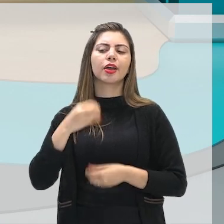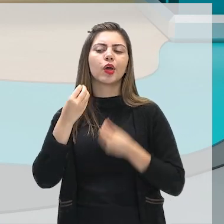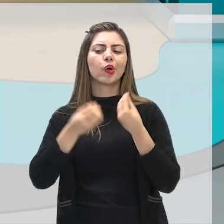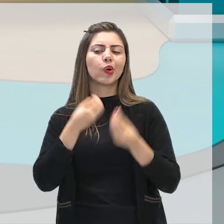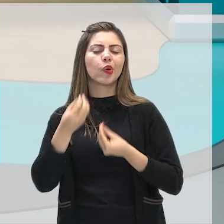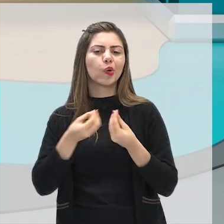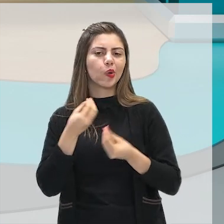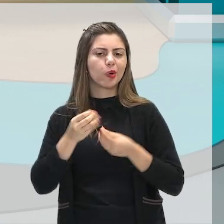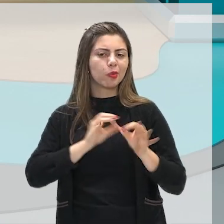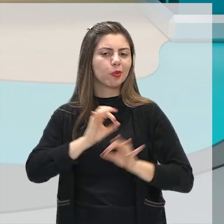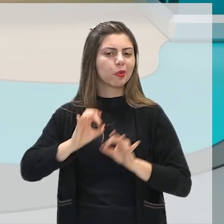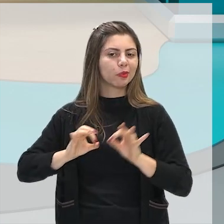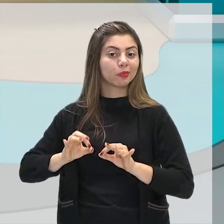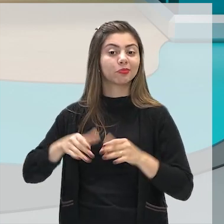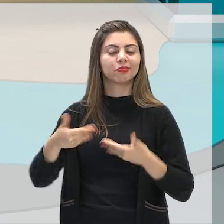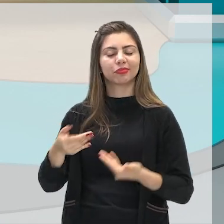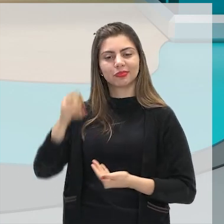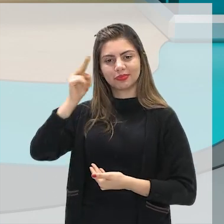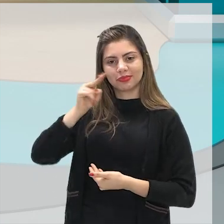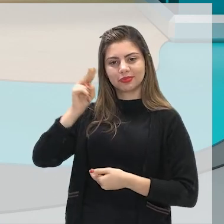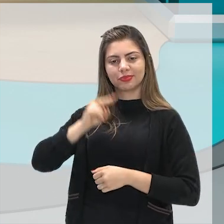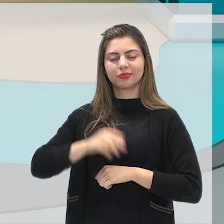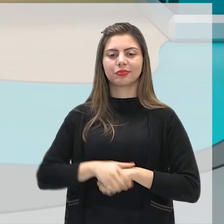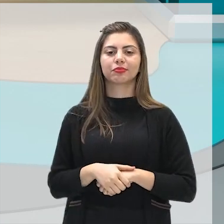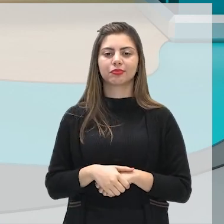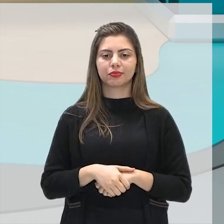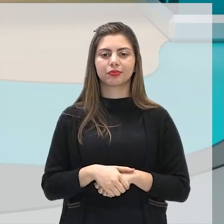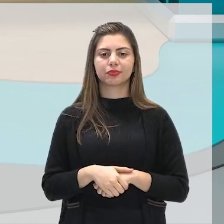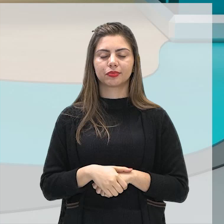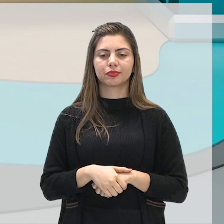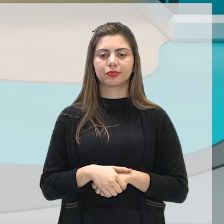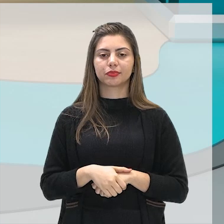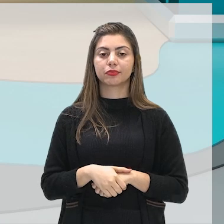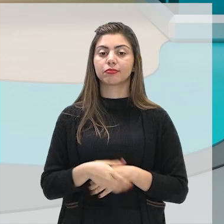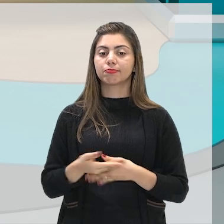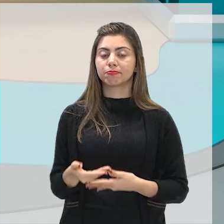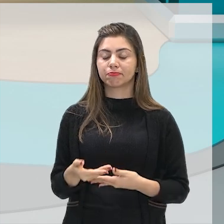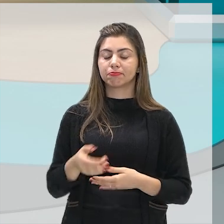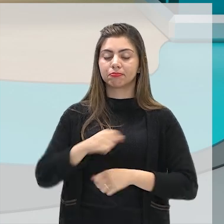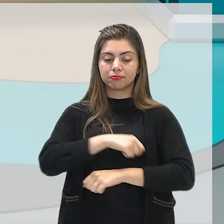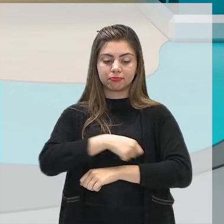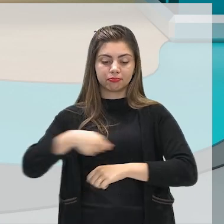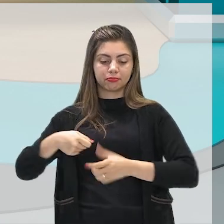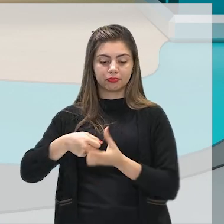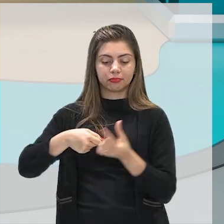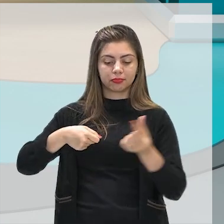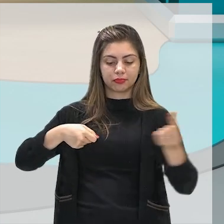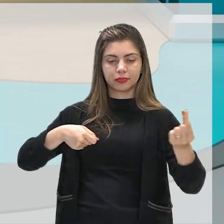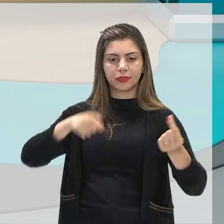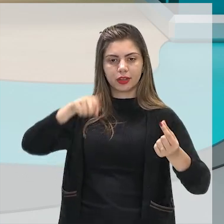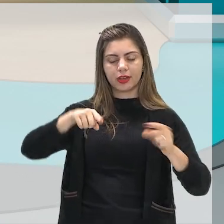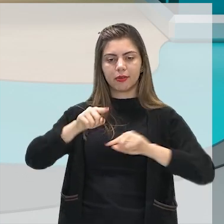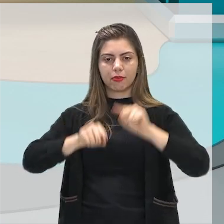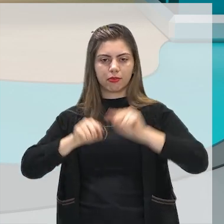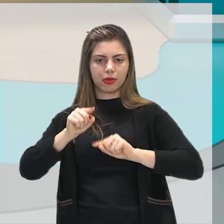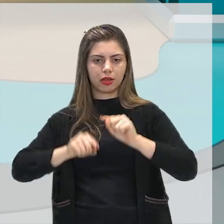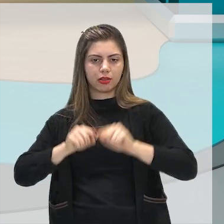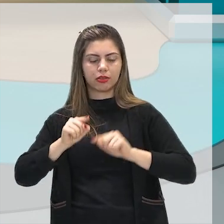relembrar juntos? Então, observem aí. Olha só, a Shinai, ela é uma arma que é